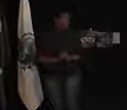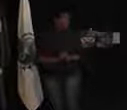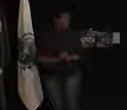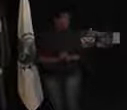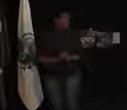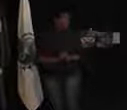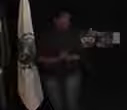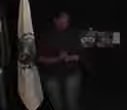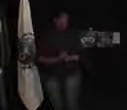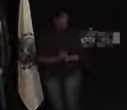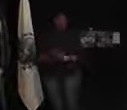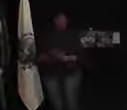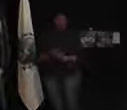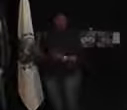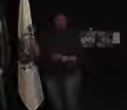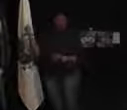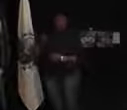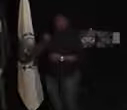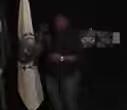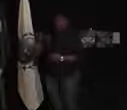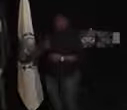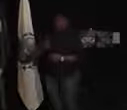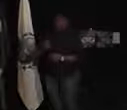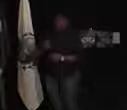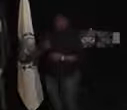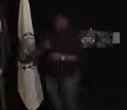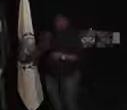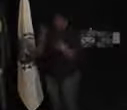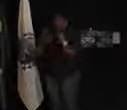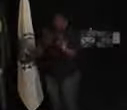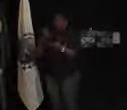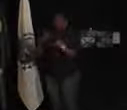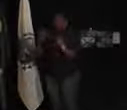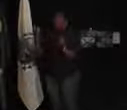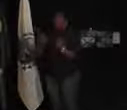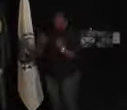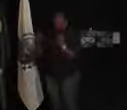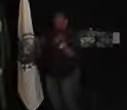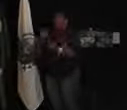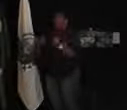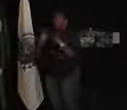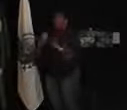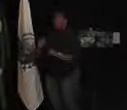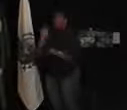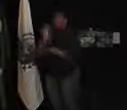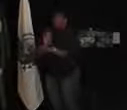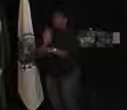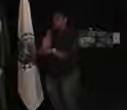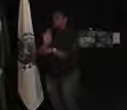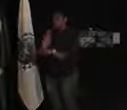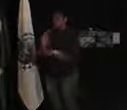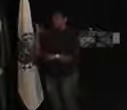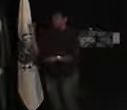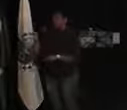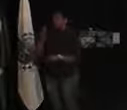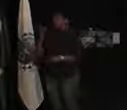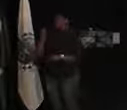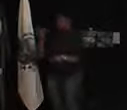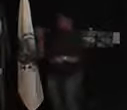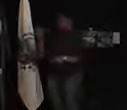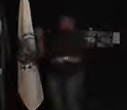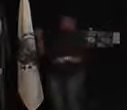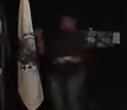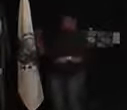Então, é interessante falar do incentivo, do reforço positivo. É interessante falar porque o TDA